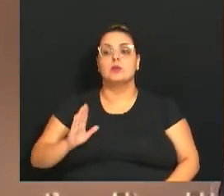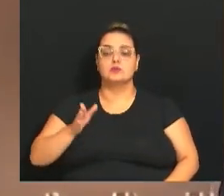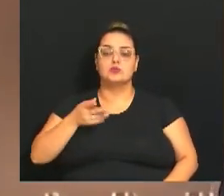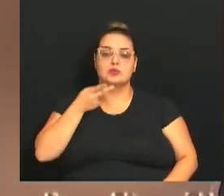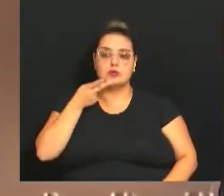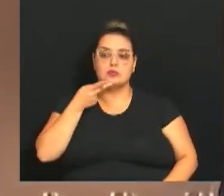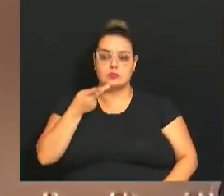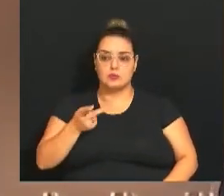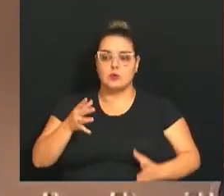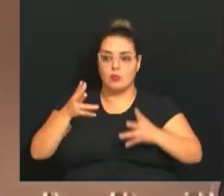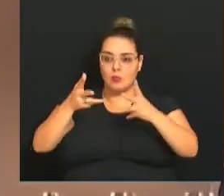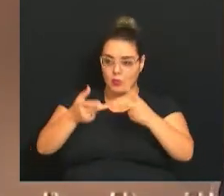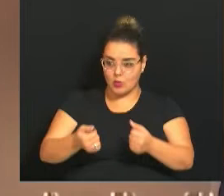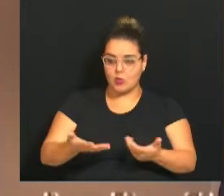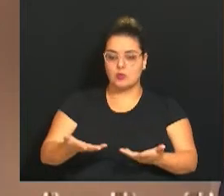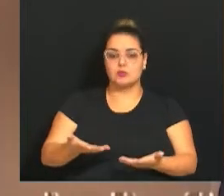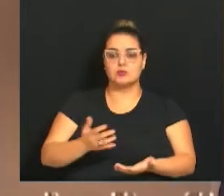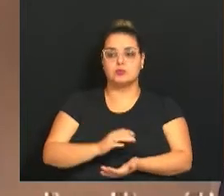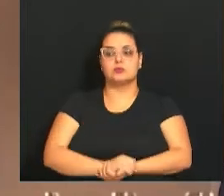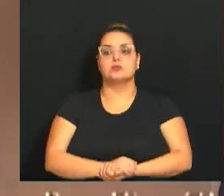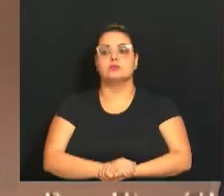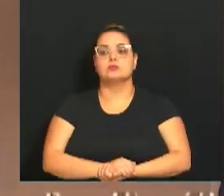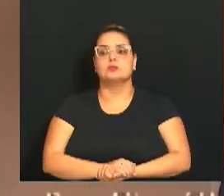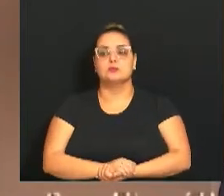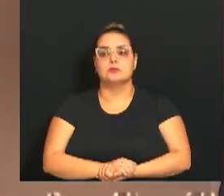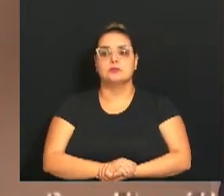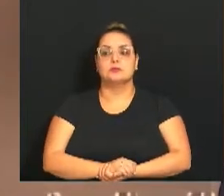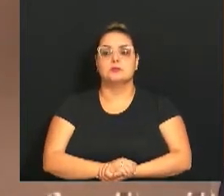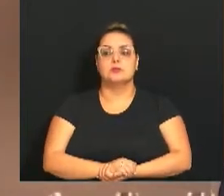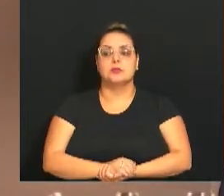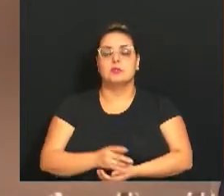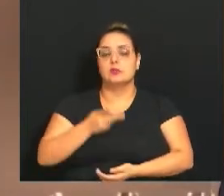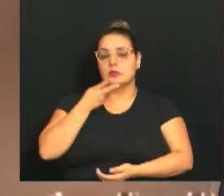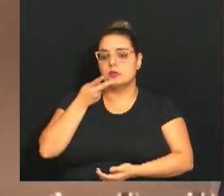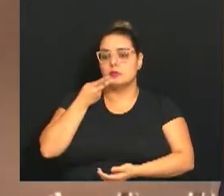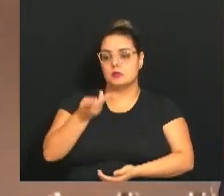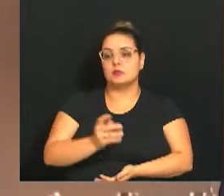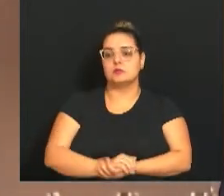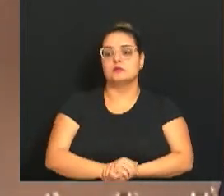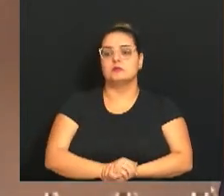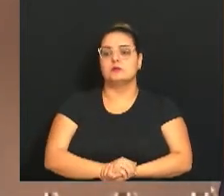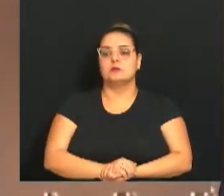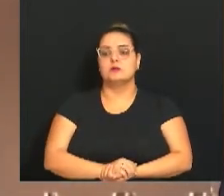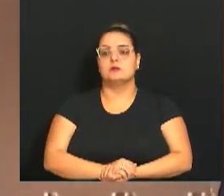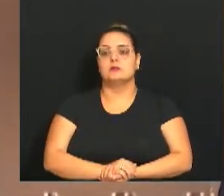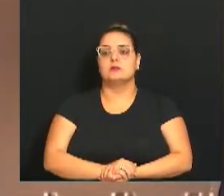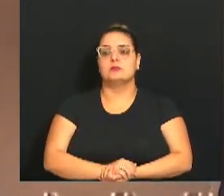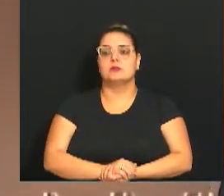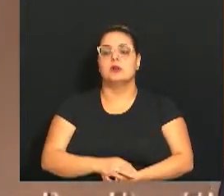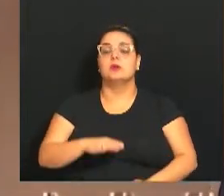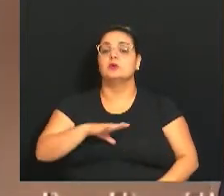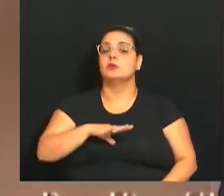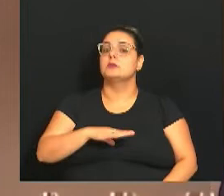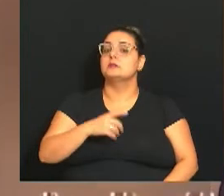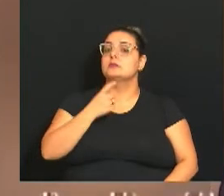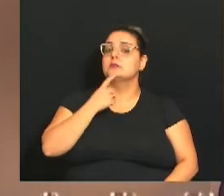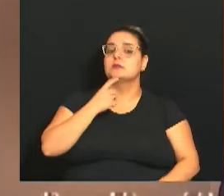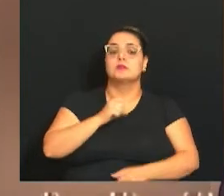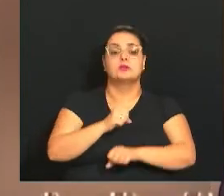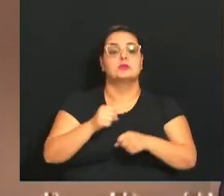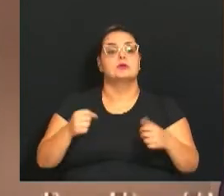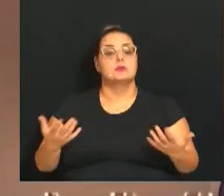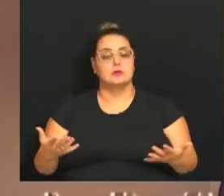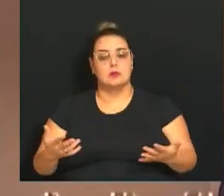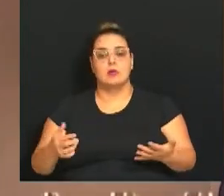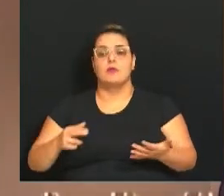por todos, já fui contemplado até com as falas, o tamanho, né, que é a nossa cidade, com certeza milhares